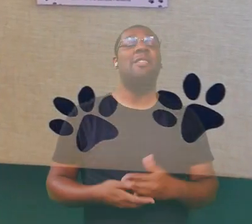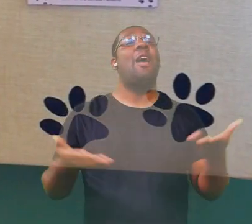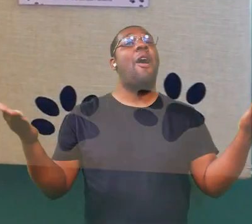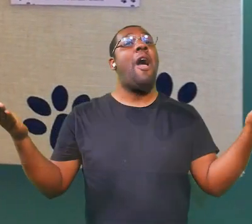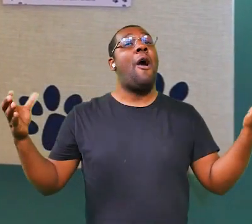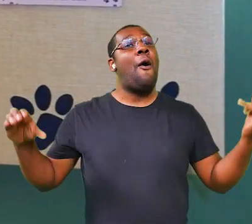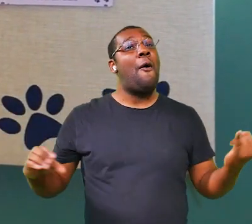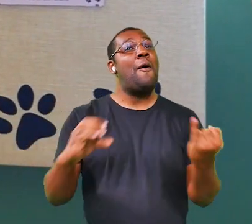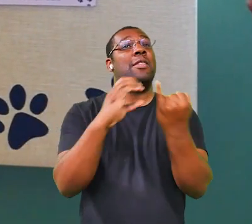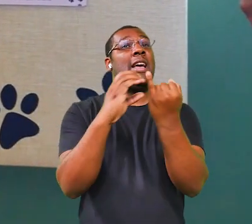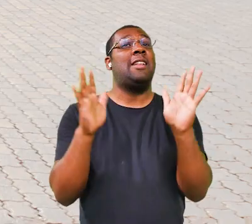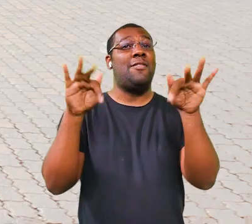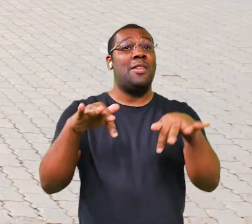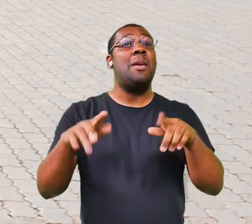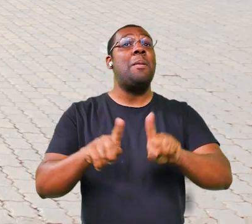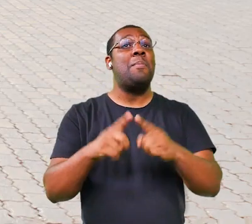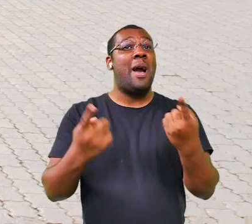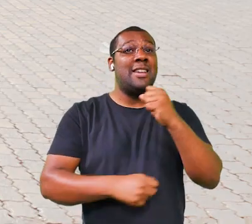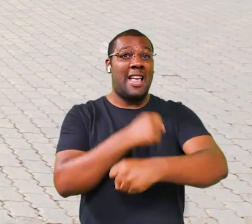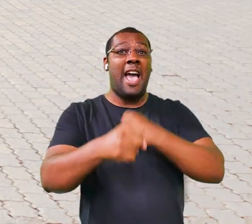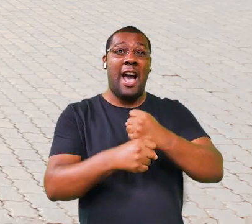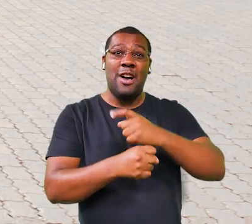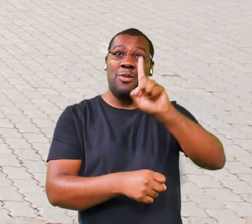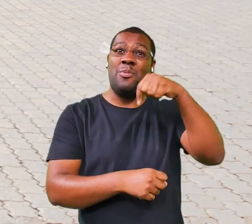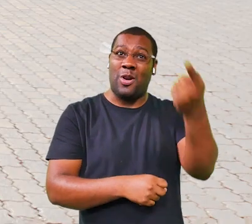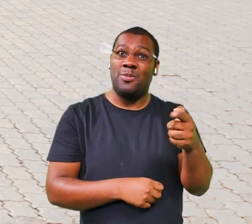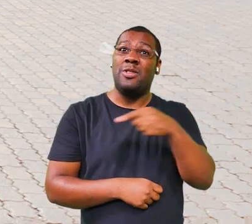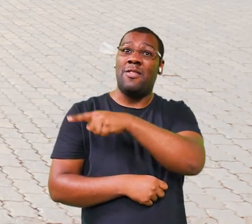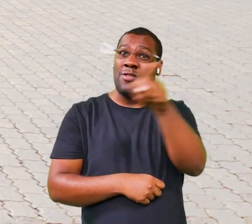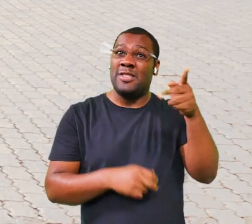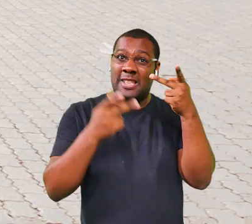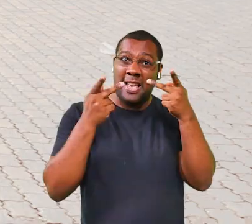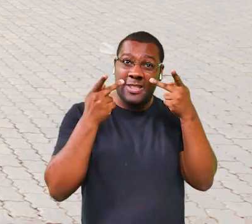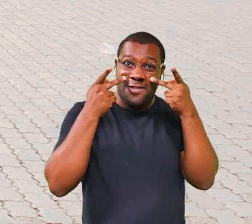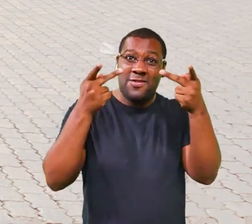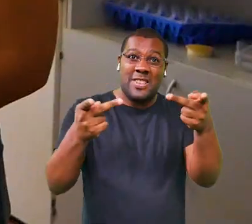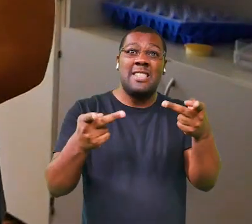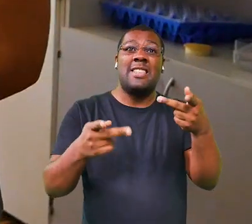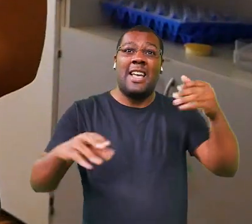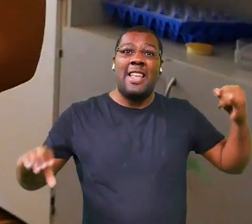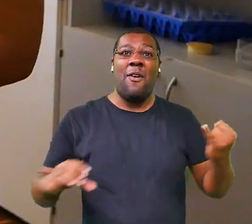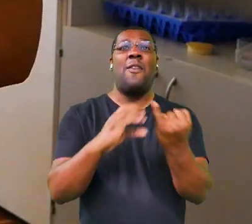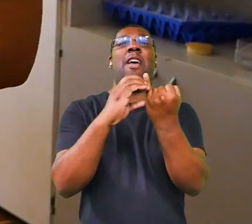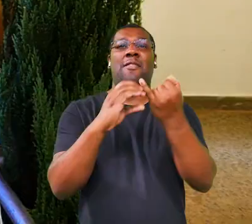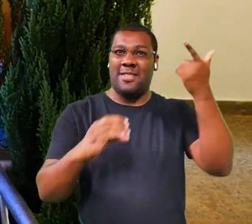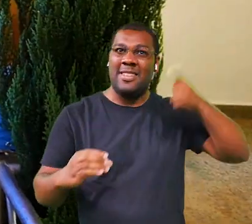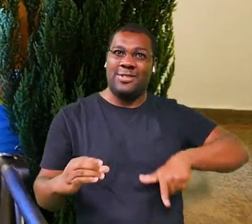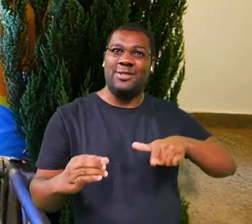A gente fica por aqui, mas ano que vem eu espero reencontrar você